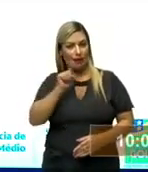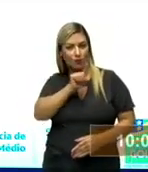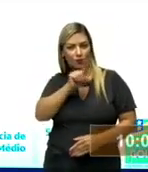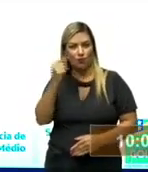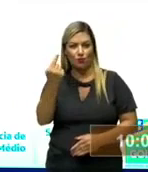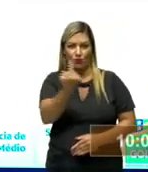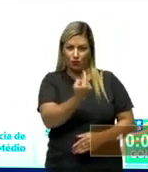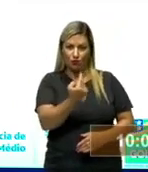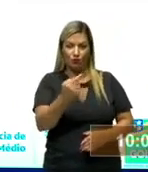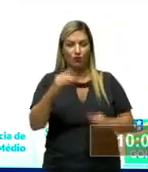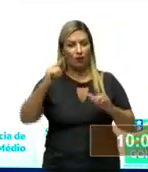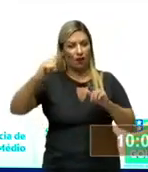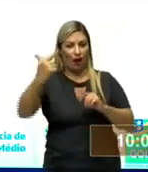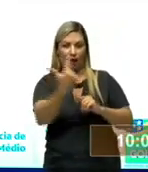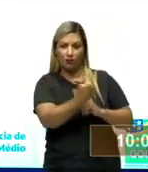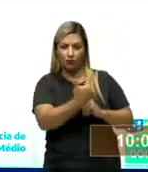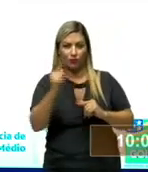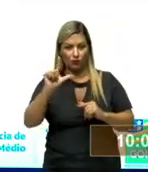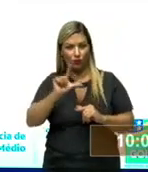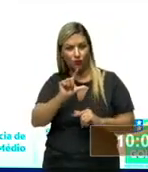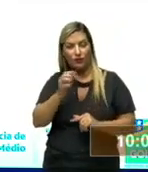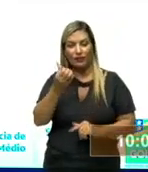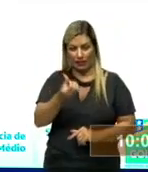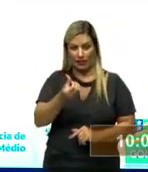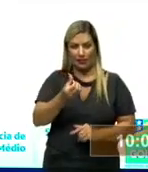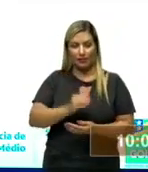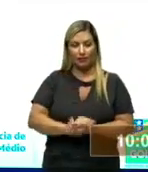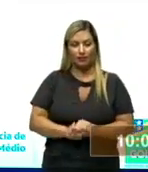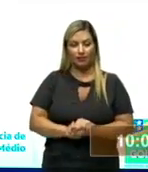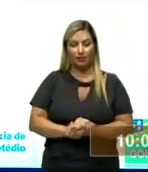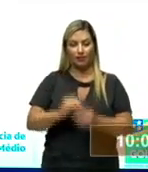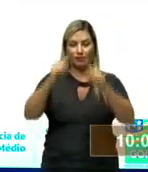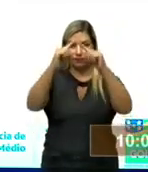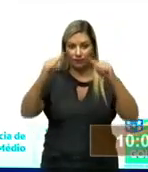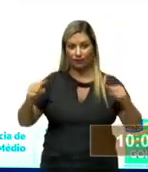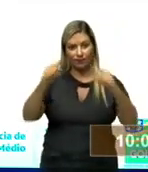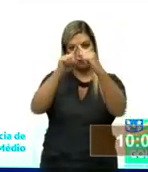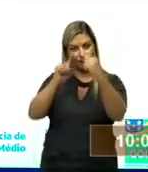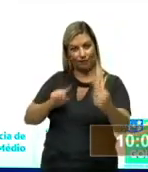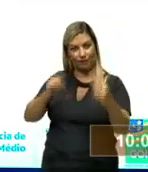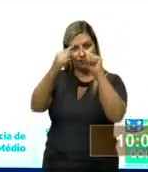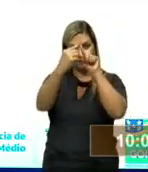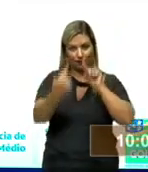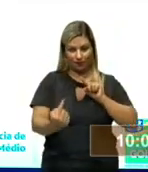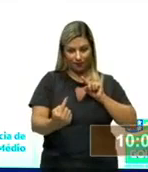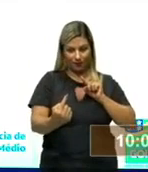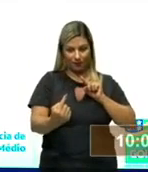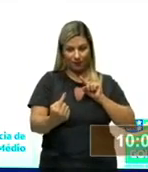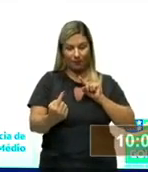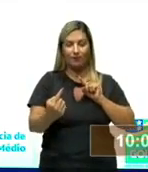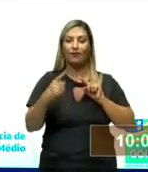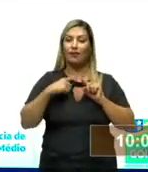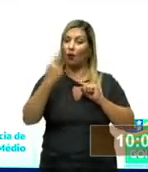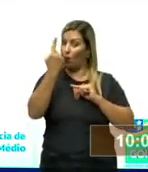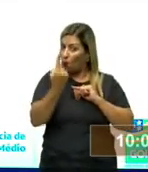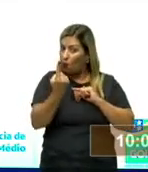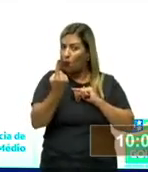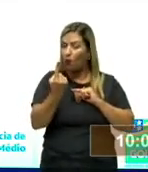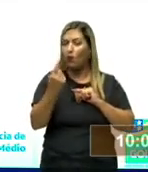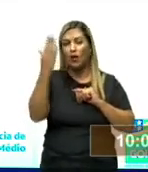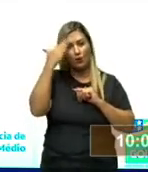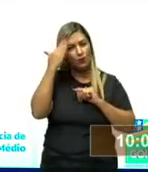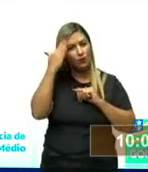pelo menos um dos vértices ou um dos das arestas desse tem água aqui ó né do nosso